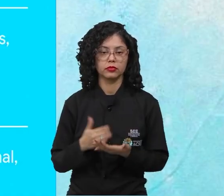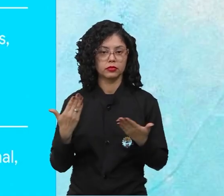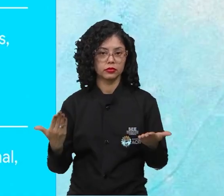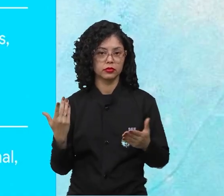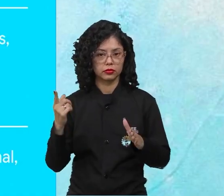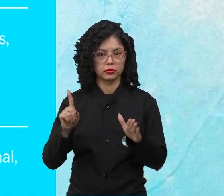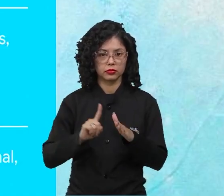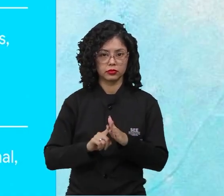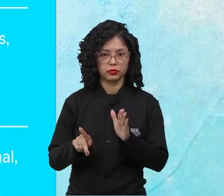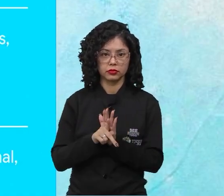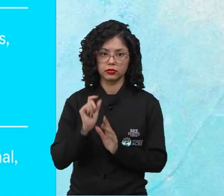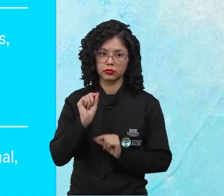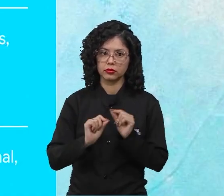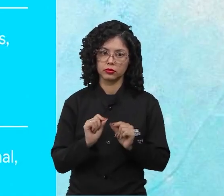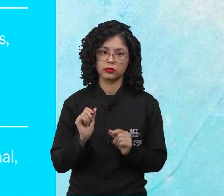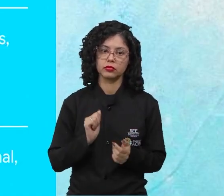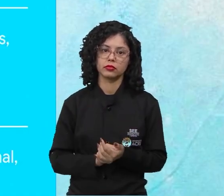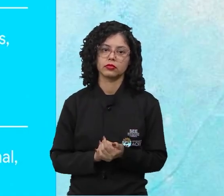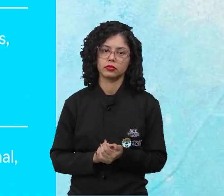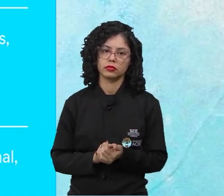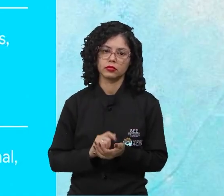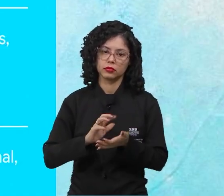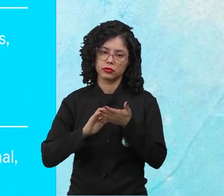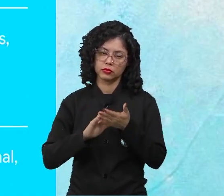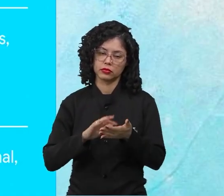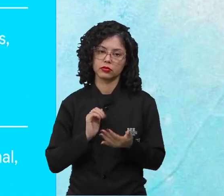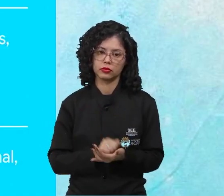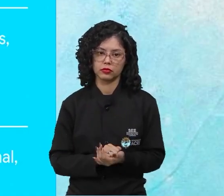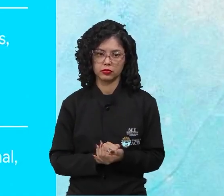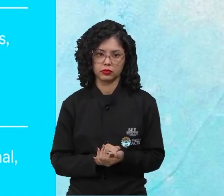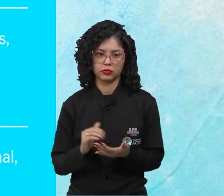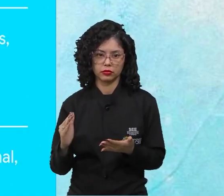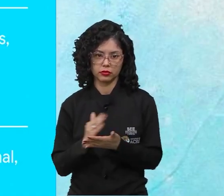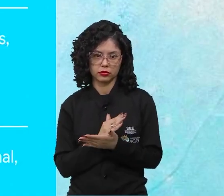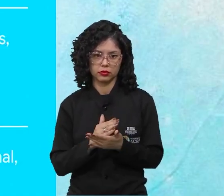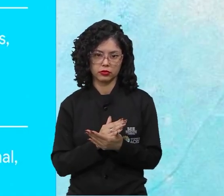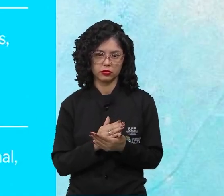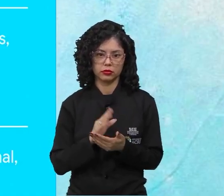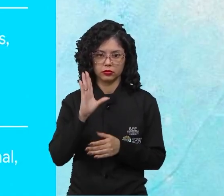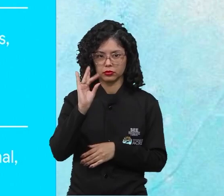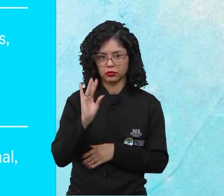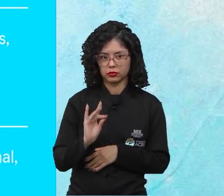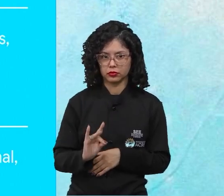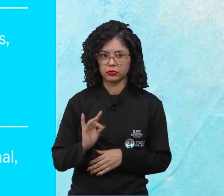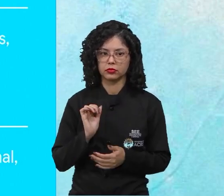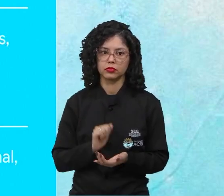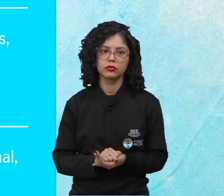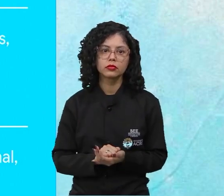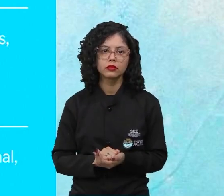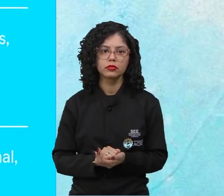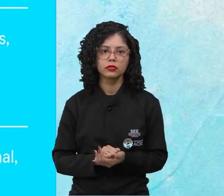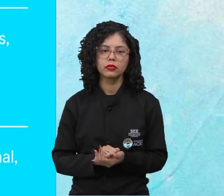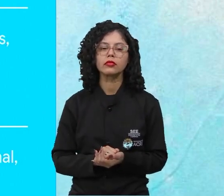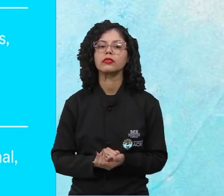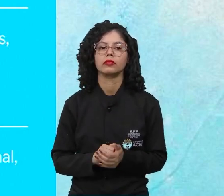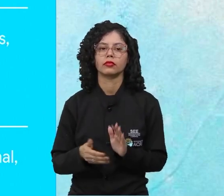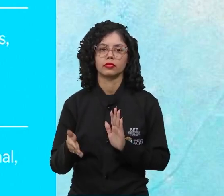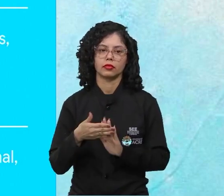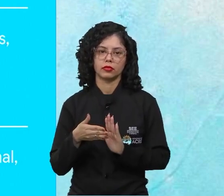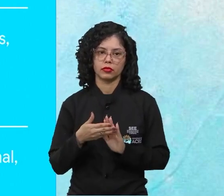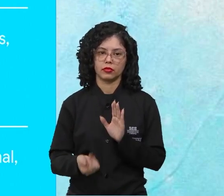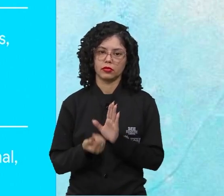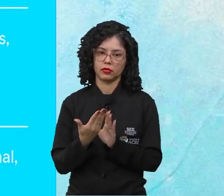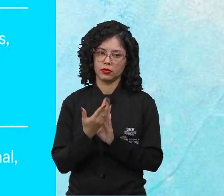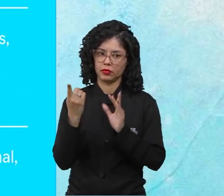se insere aí nessa questão da publicidade digital, só que com algumas restrições. Então, na publicidade digital, eu tenho aí